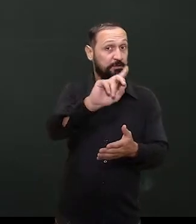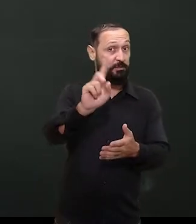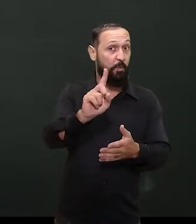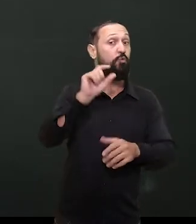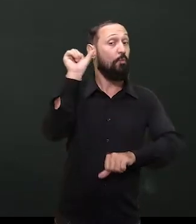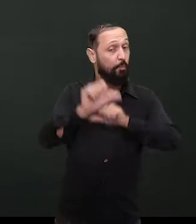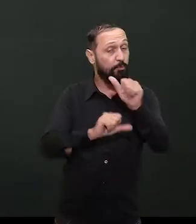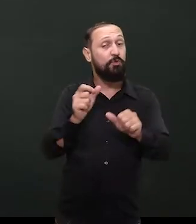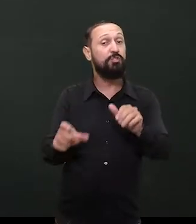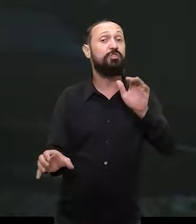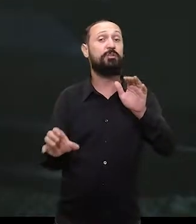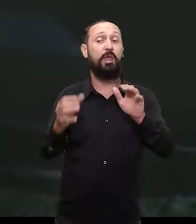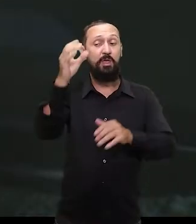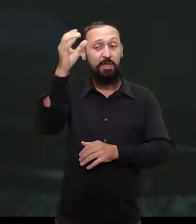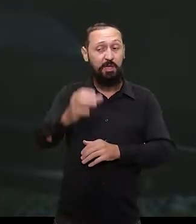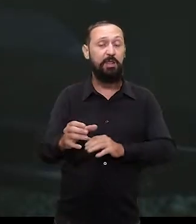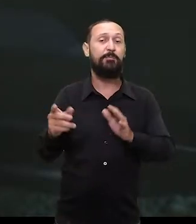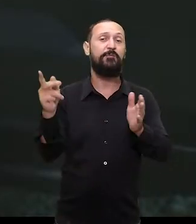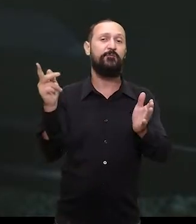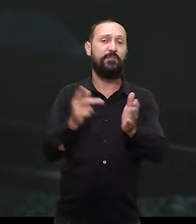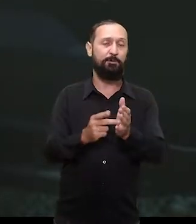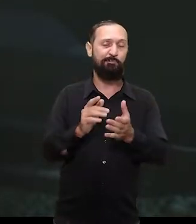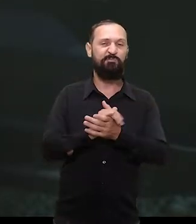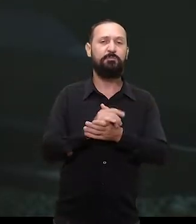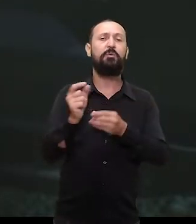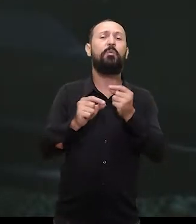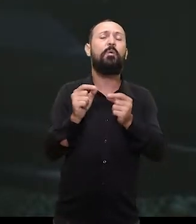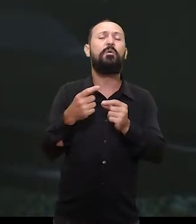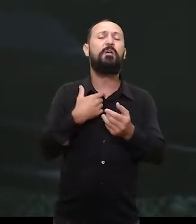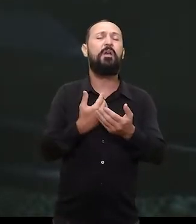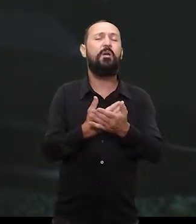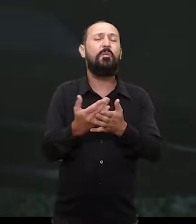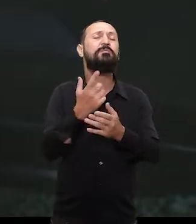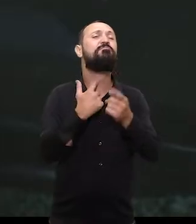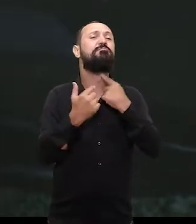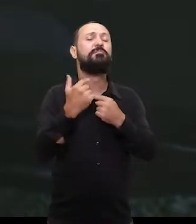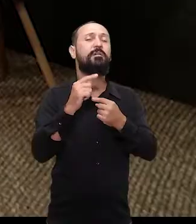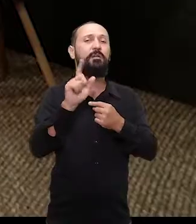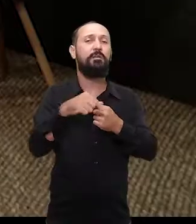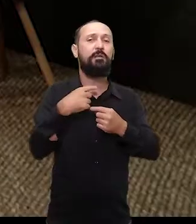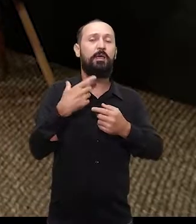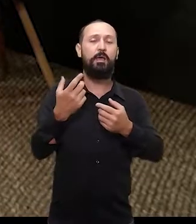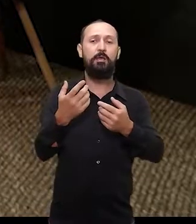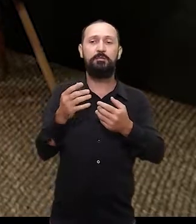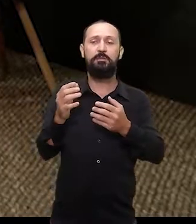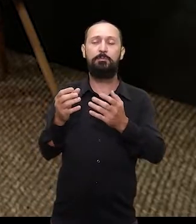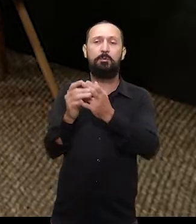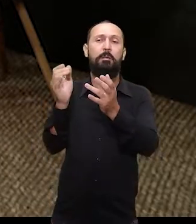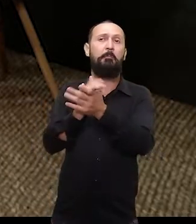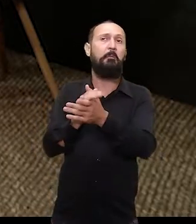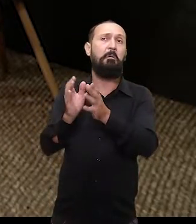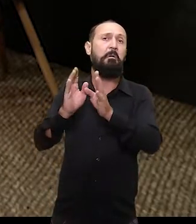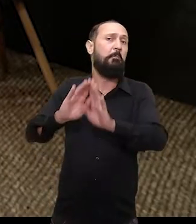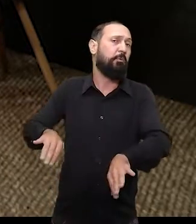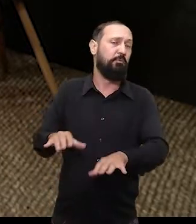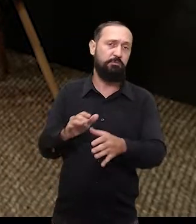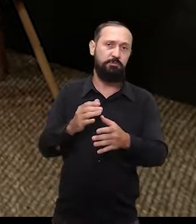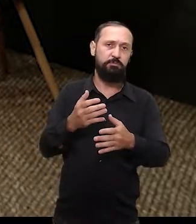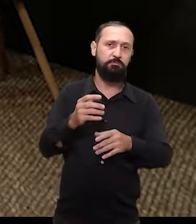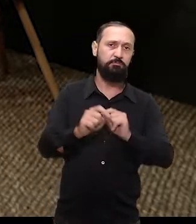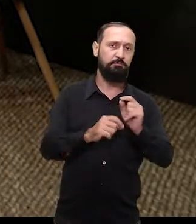são crimes de estoque Dra Quais as motivações para este crime a senhora falou um deles né que é um término de um relacionamento